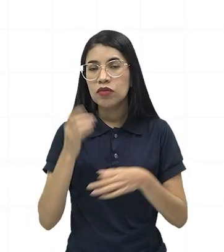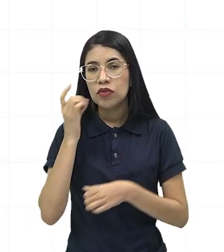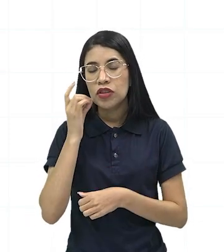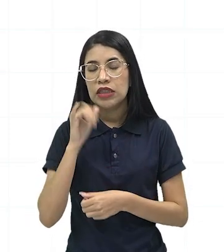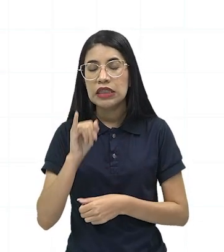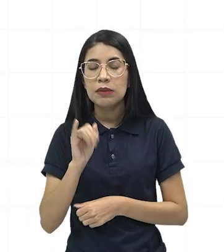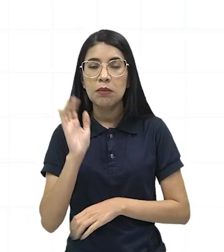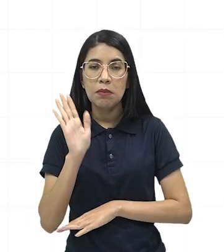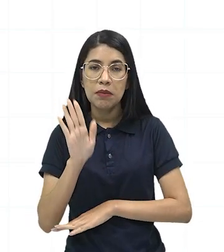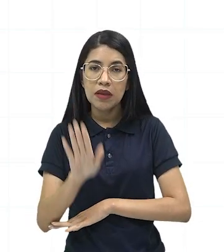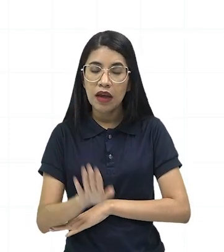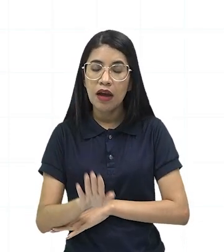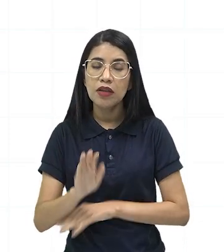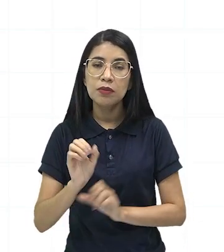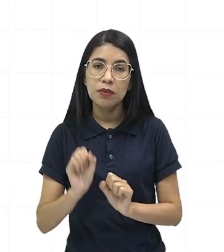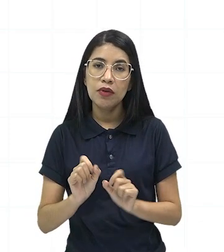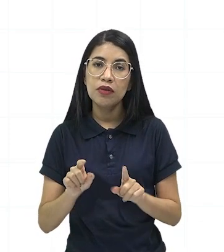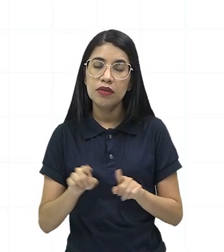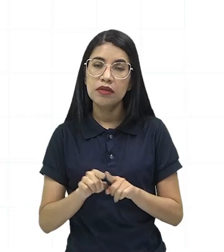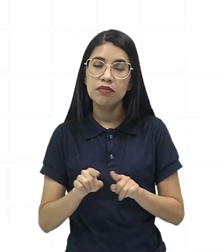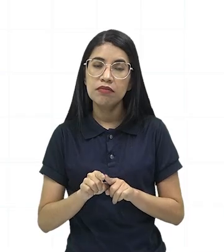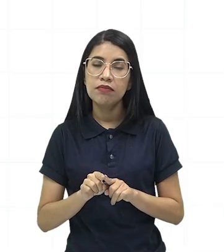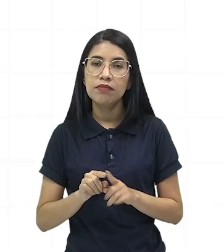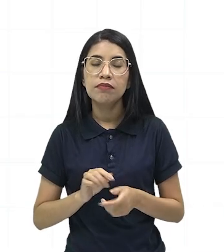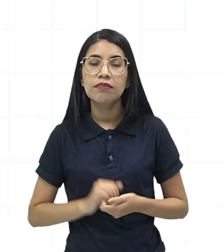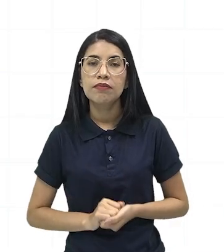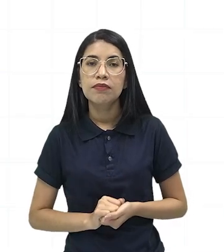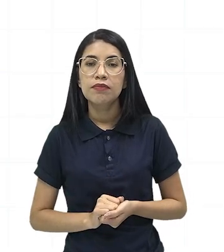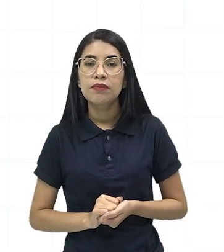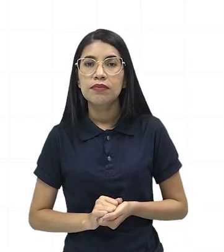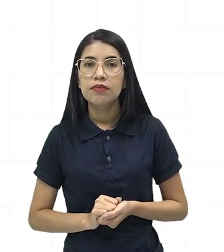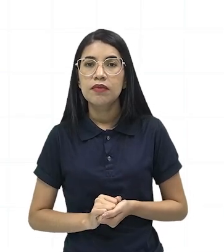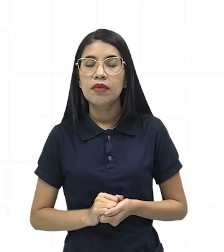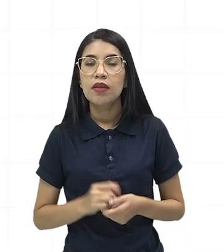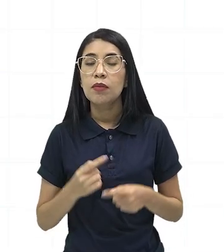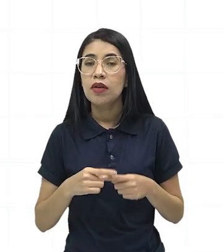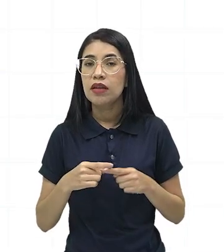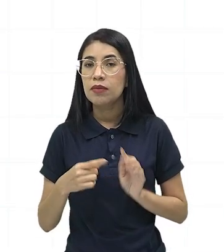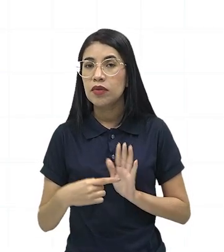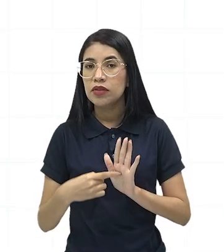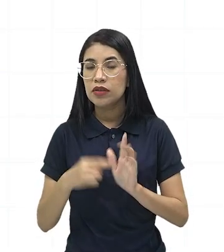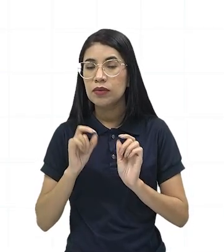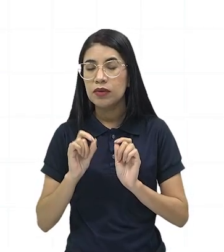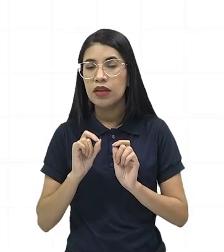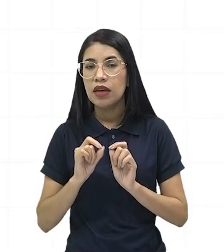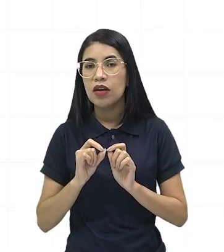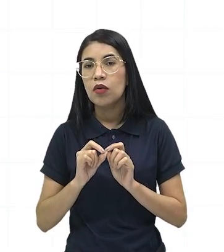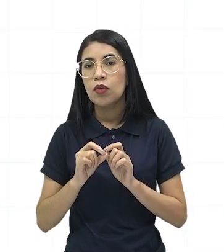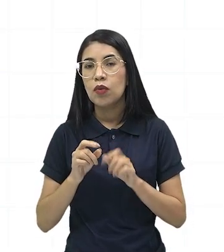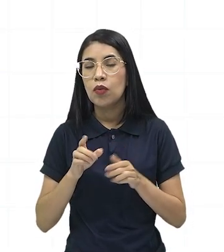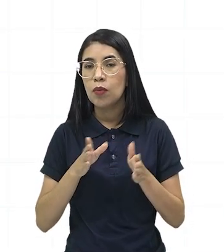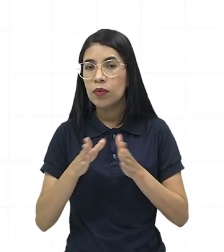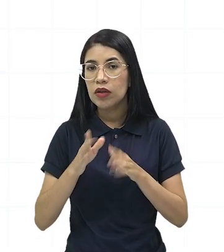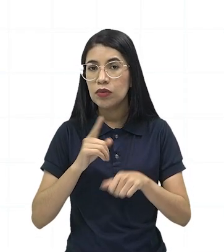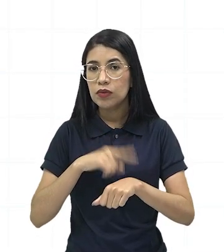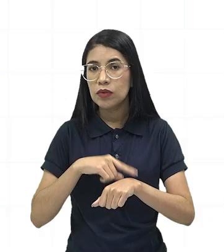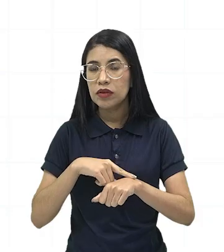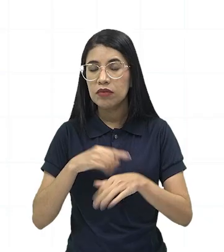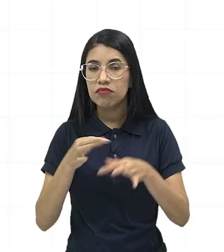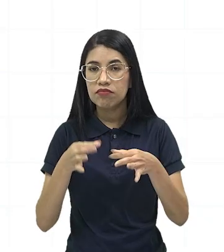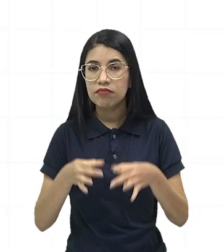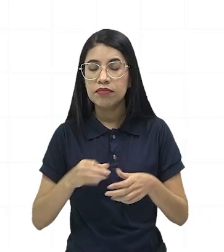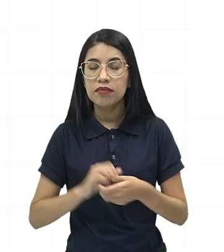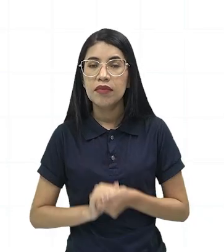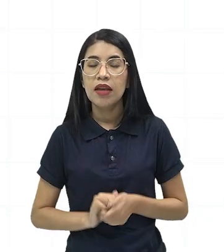pela tarde, também seria um tempo cronológico, porque está dando ideia de tempo, certo? Agora,